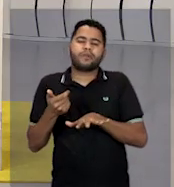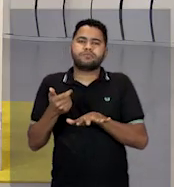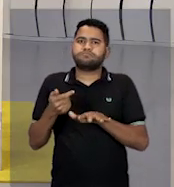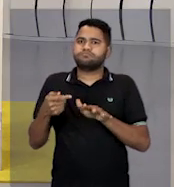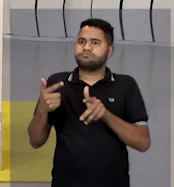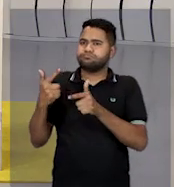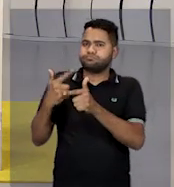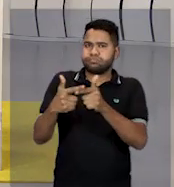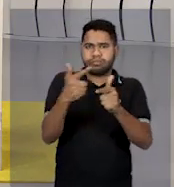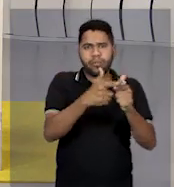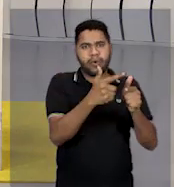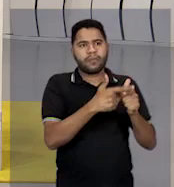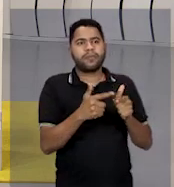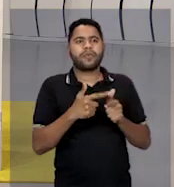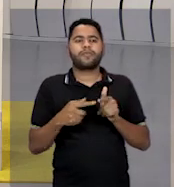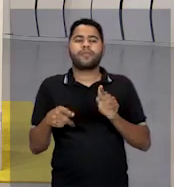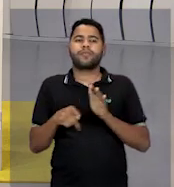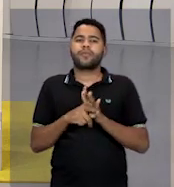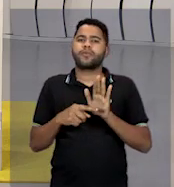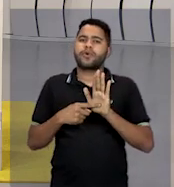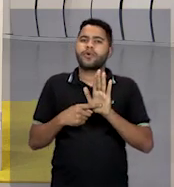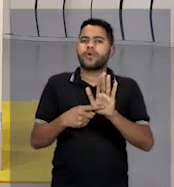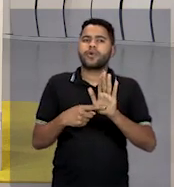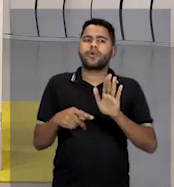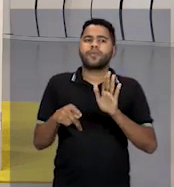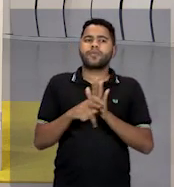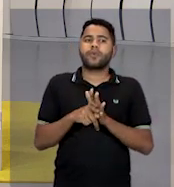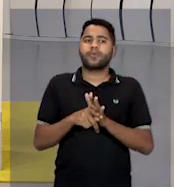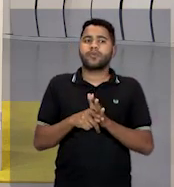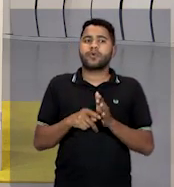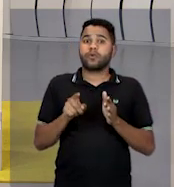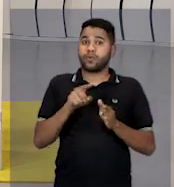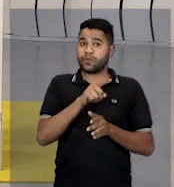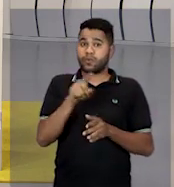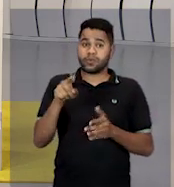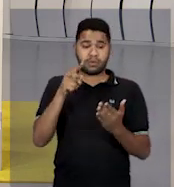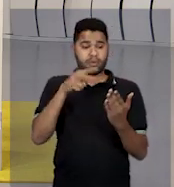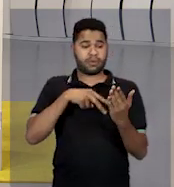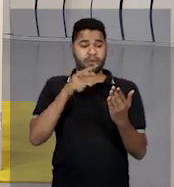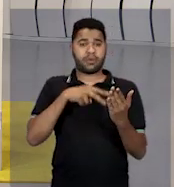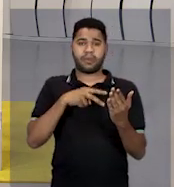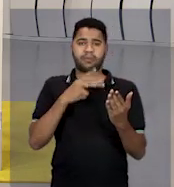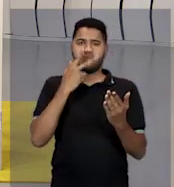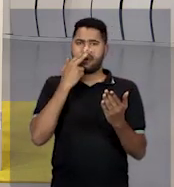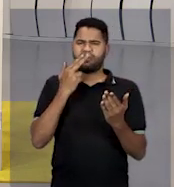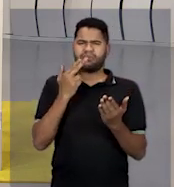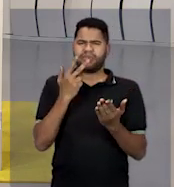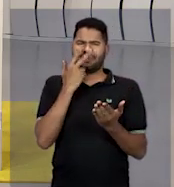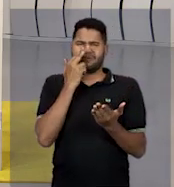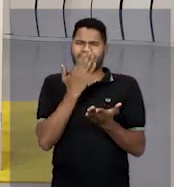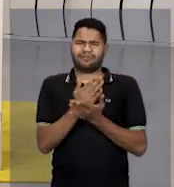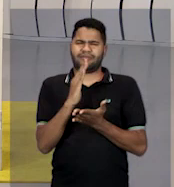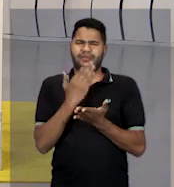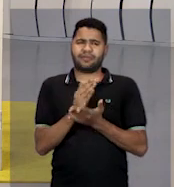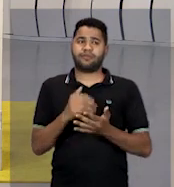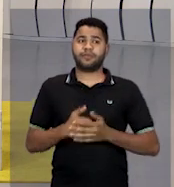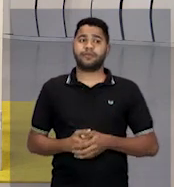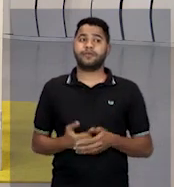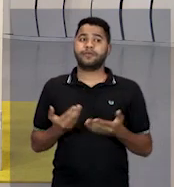muitos problemas. Muitas vezes apresenta ali uma manchete chamativa e quando você vai ler, não é nada daquilo.